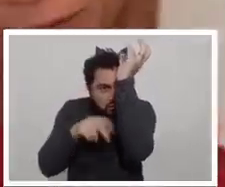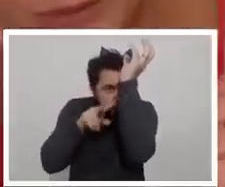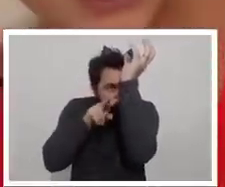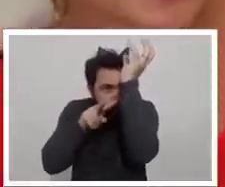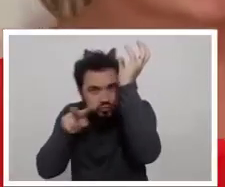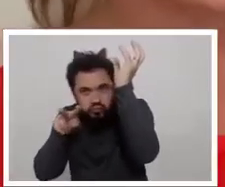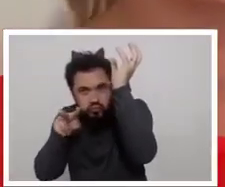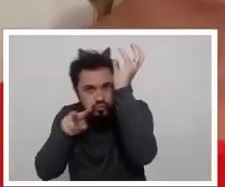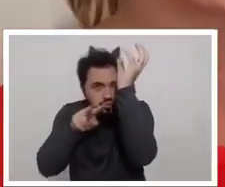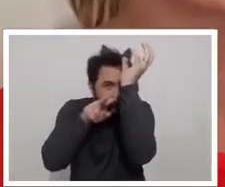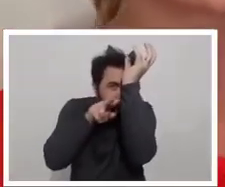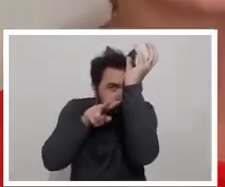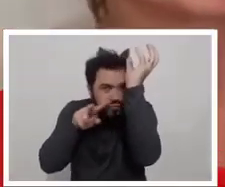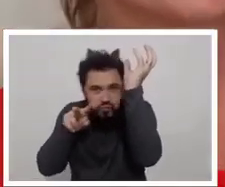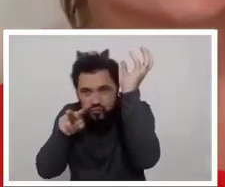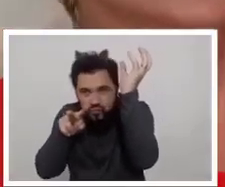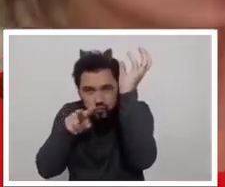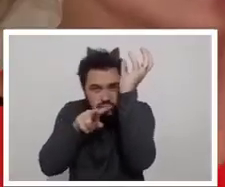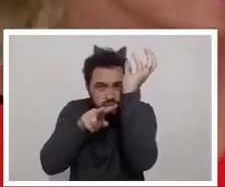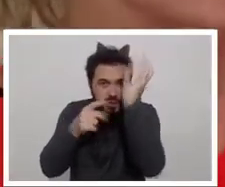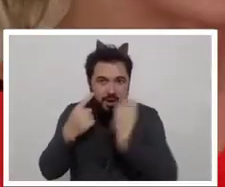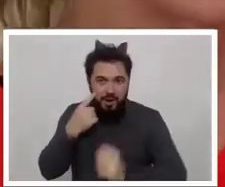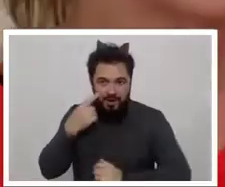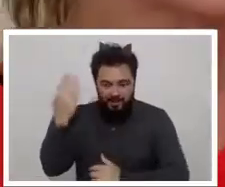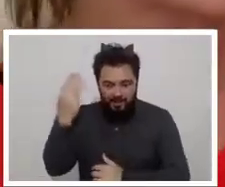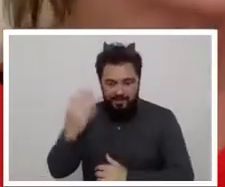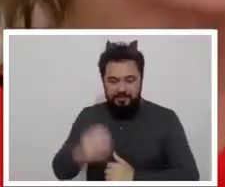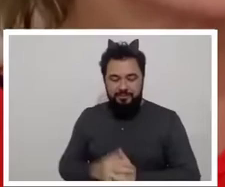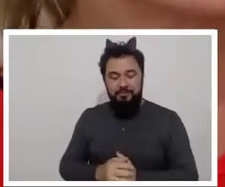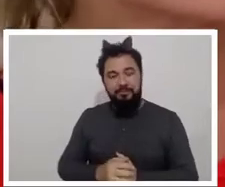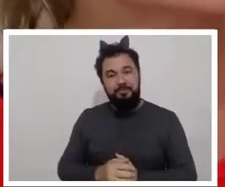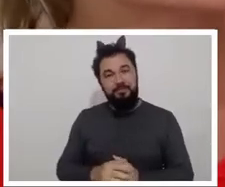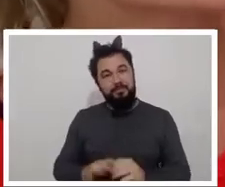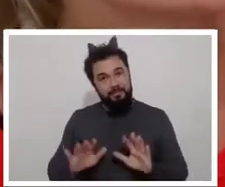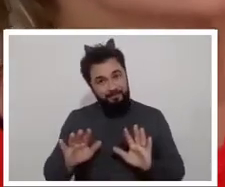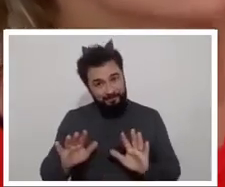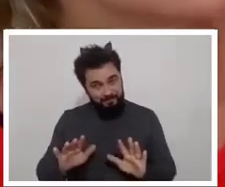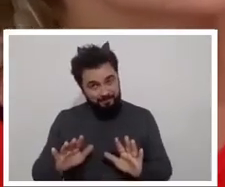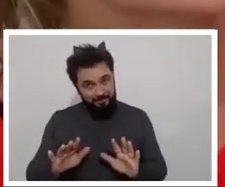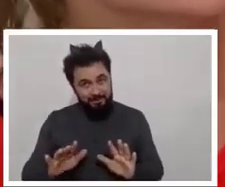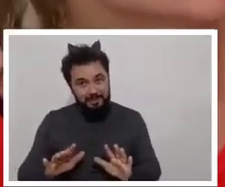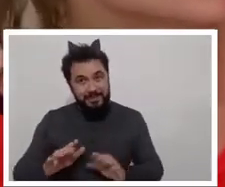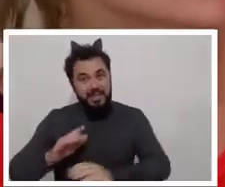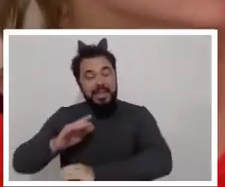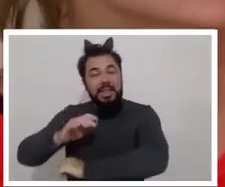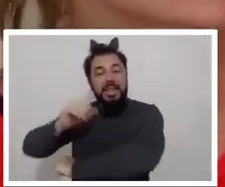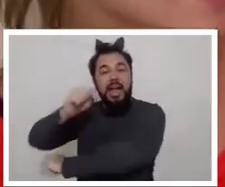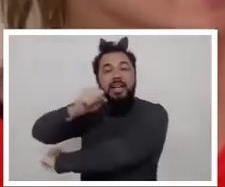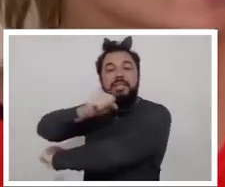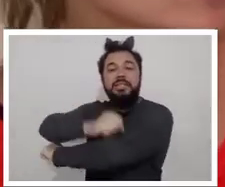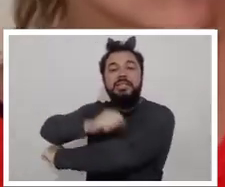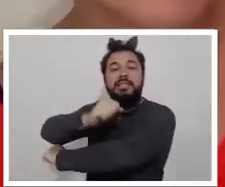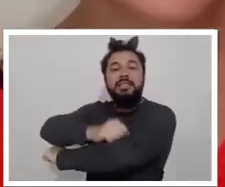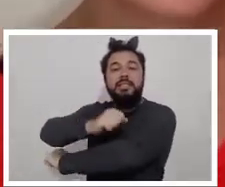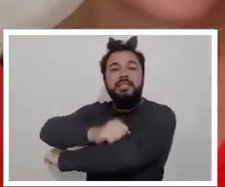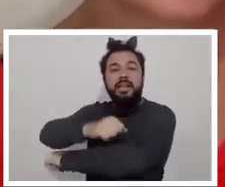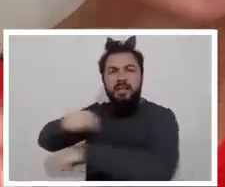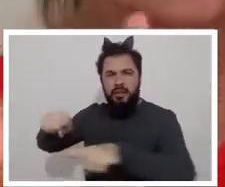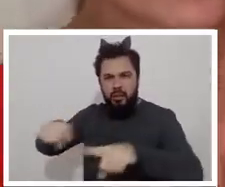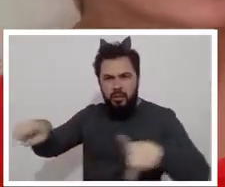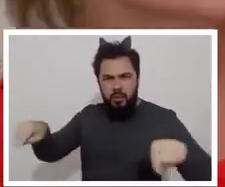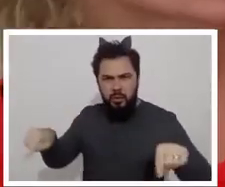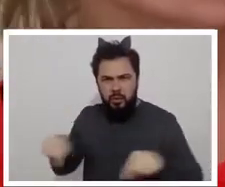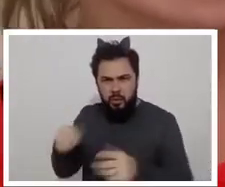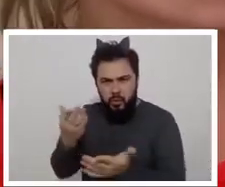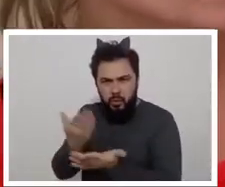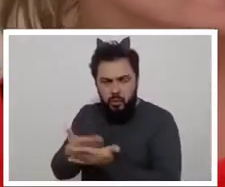e outra na escuridão da floresta apareceu na janela da sala uma